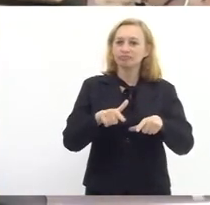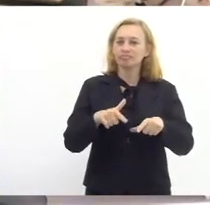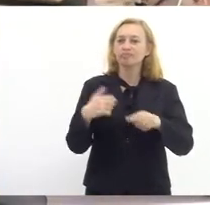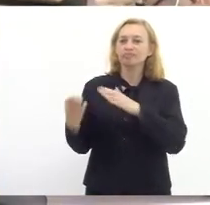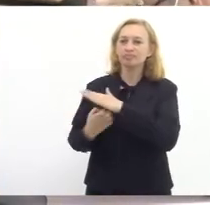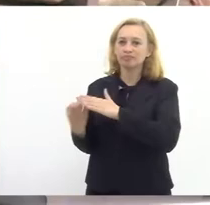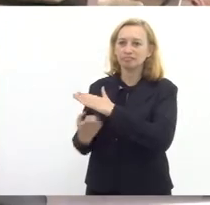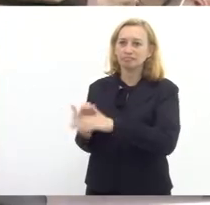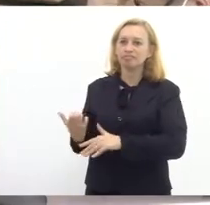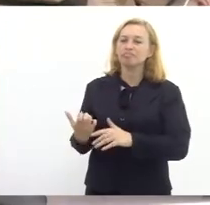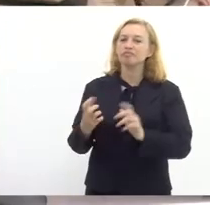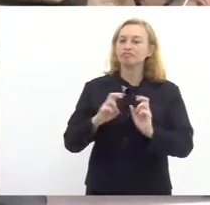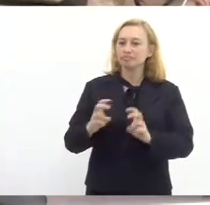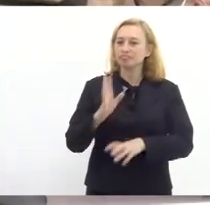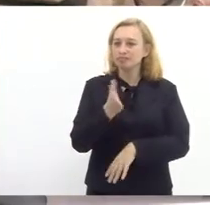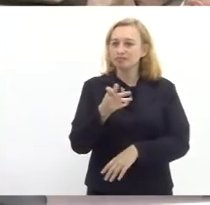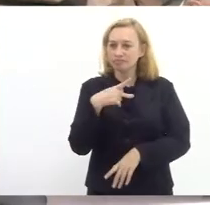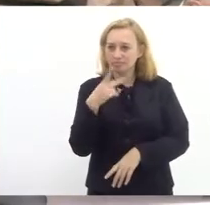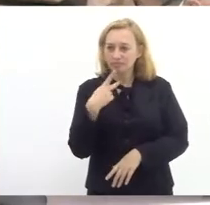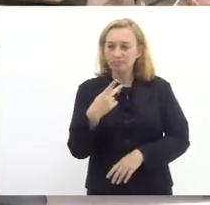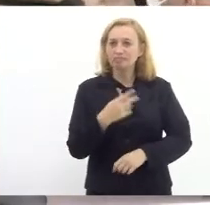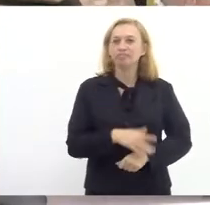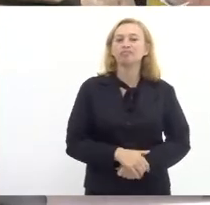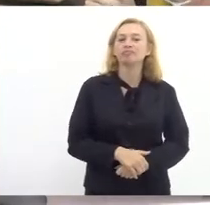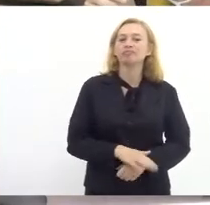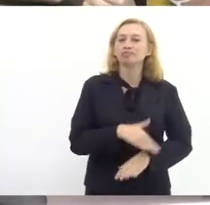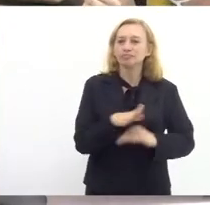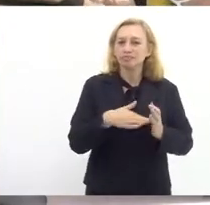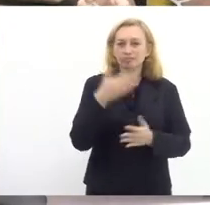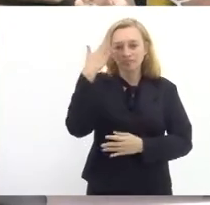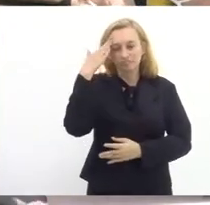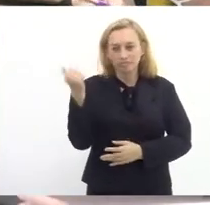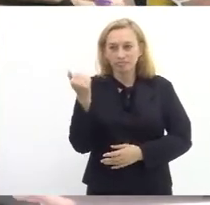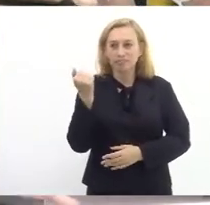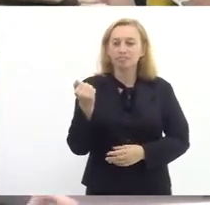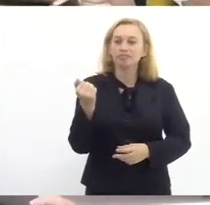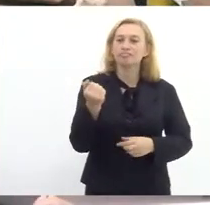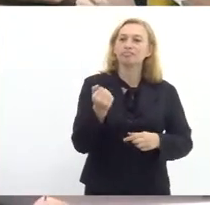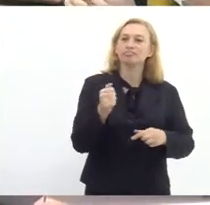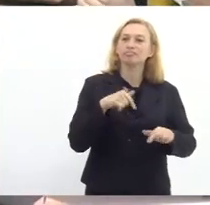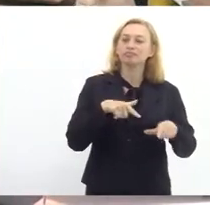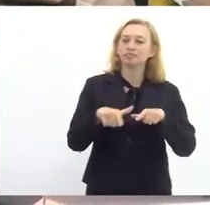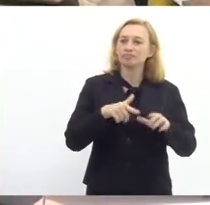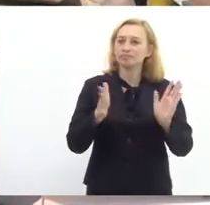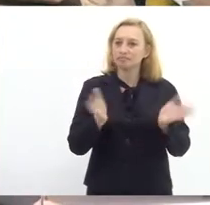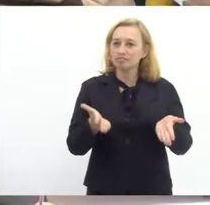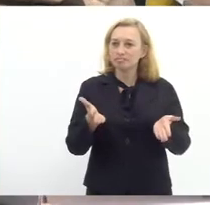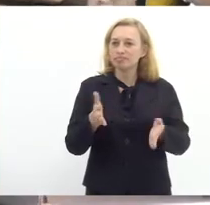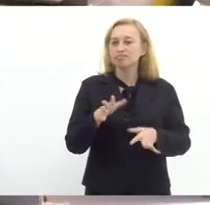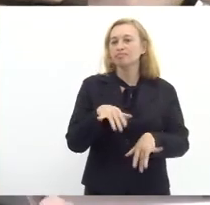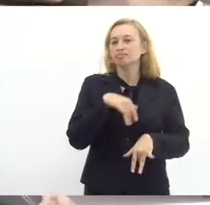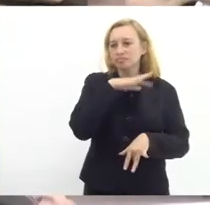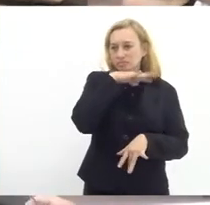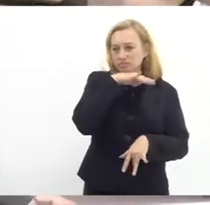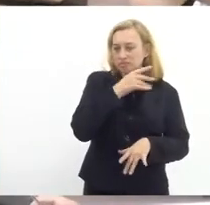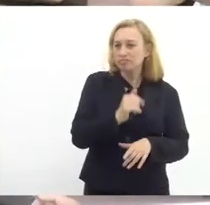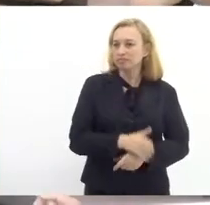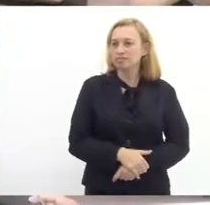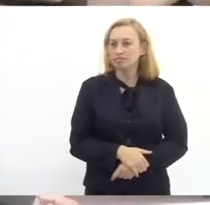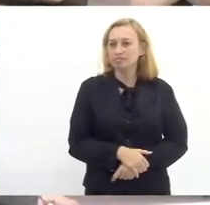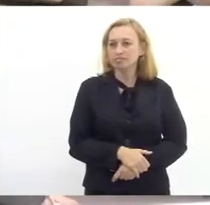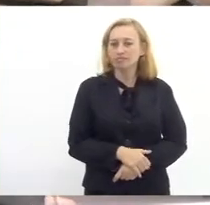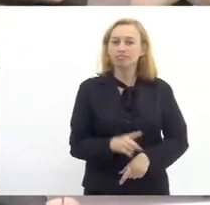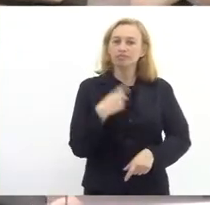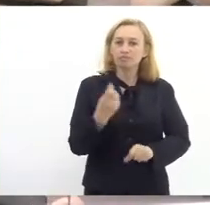falou, e eu já adiantei aqui, todos sabemos que o serviço da Supervia hoje está muito aquém do que